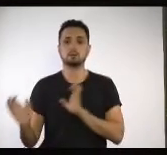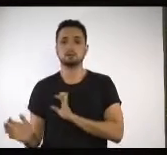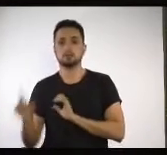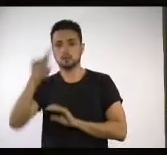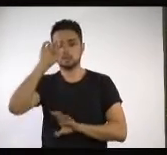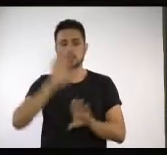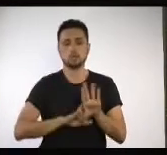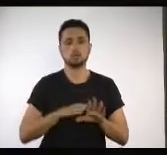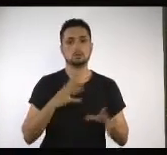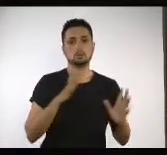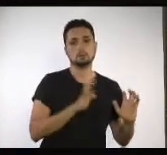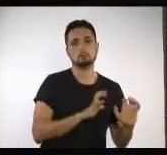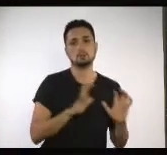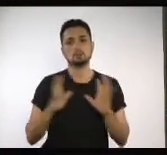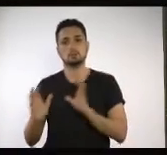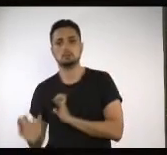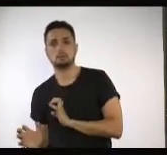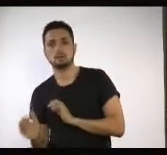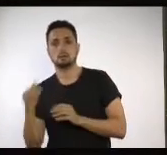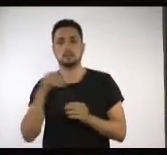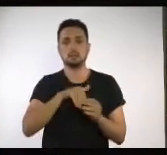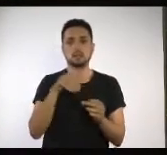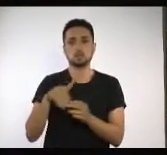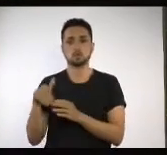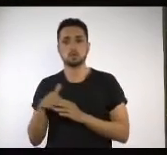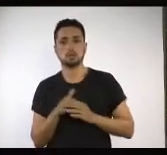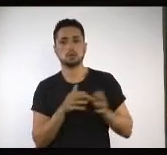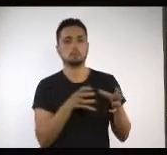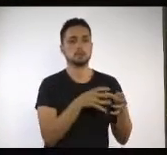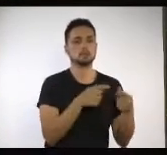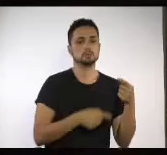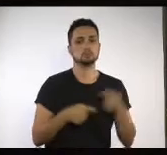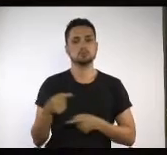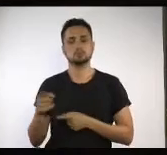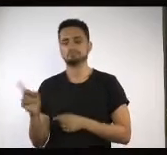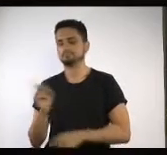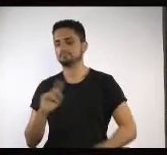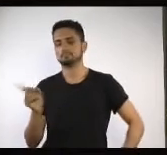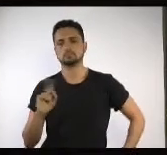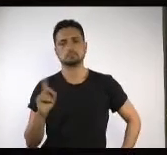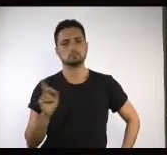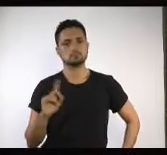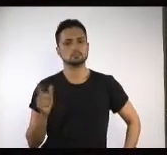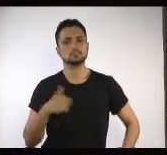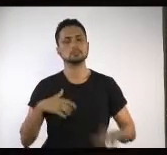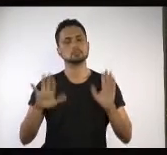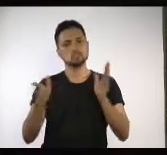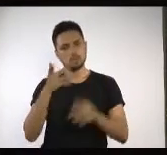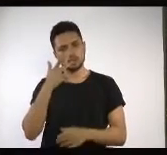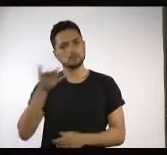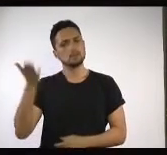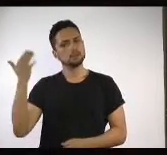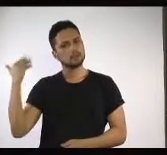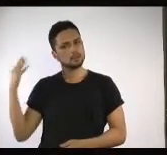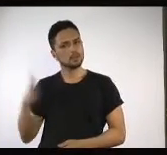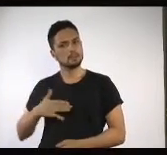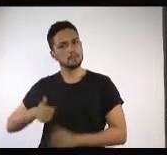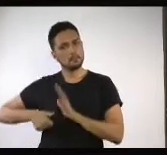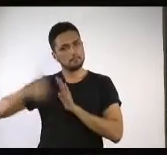político-partidária, tupiniquim, eleitoral, conjuntural. Não, não. Eu venho falando isso desde o meu primeiro